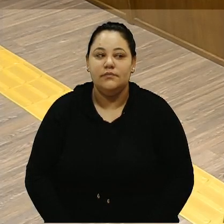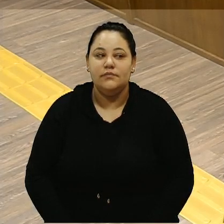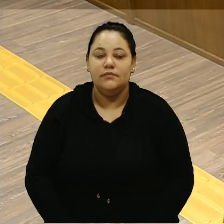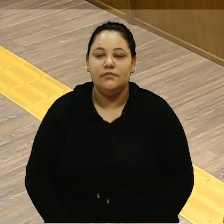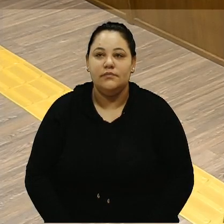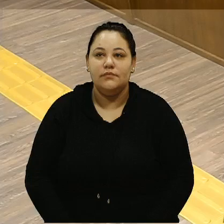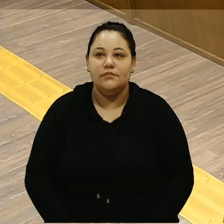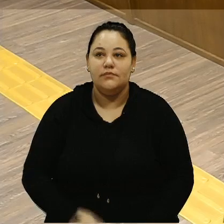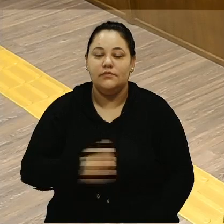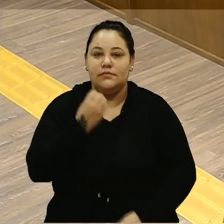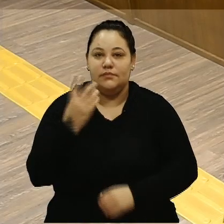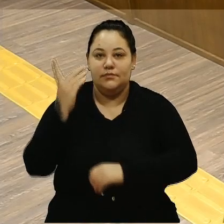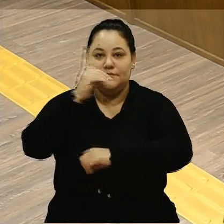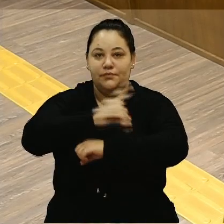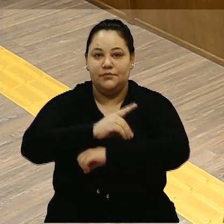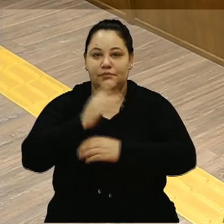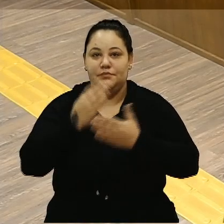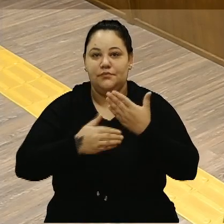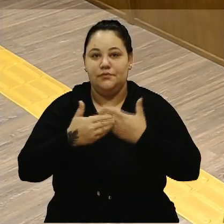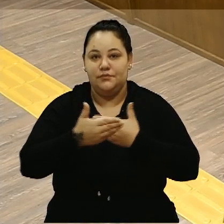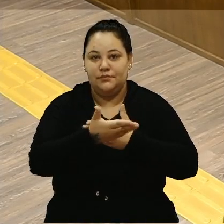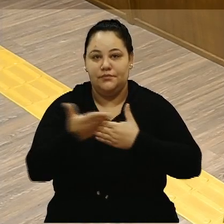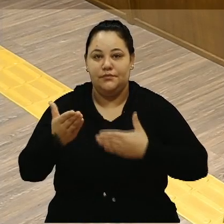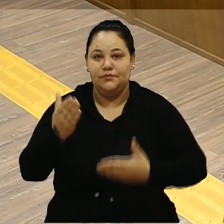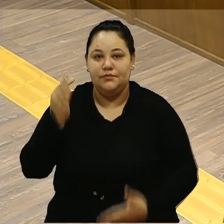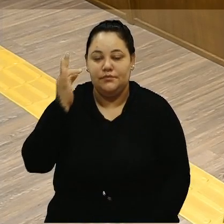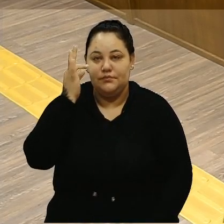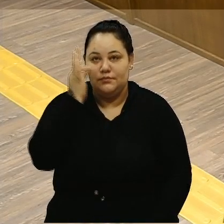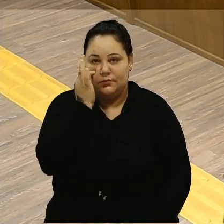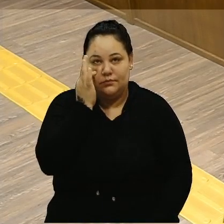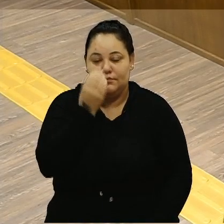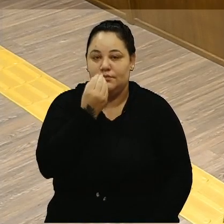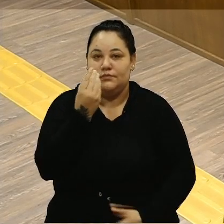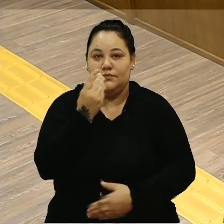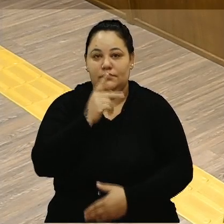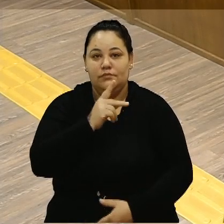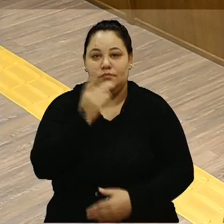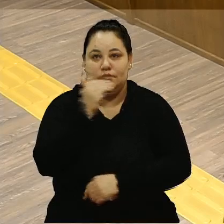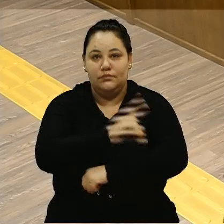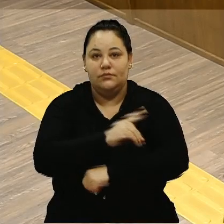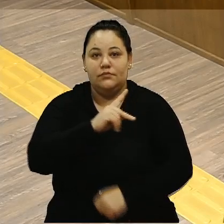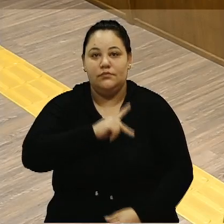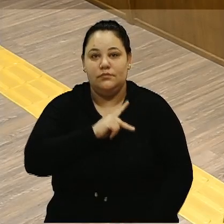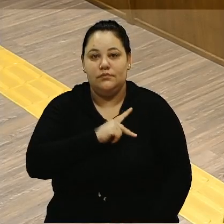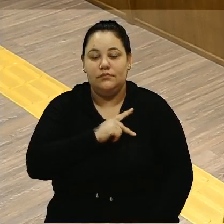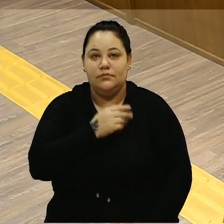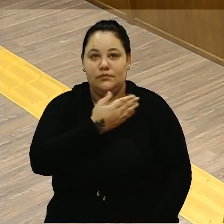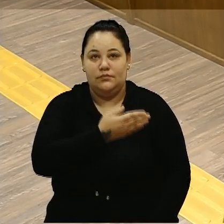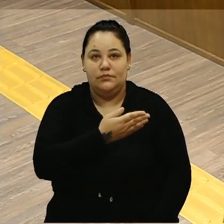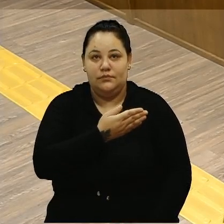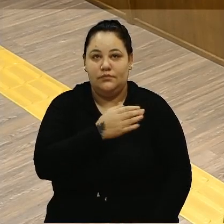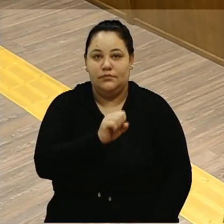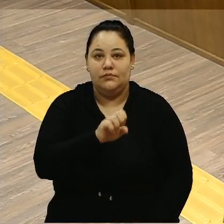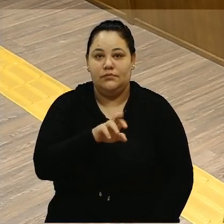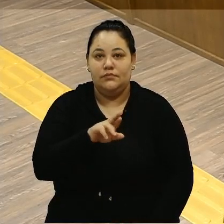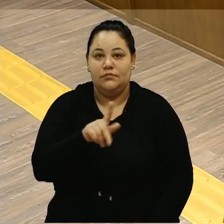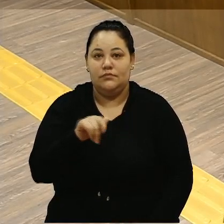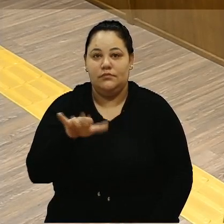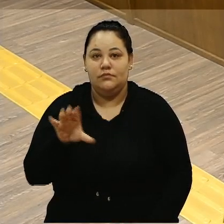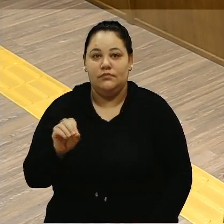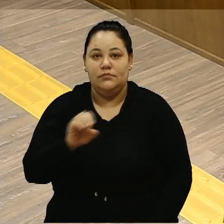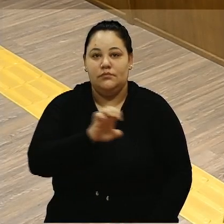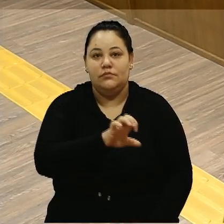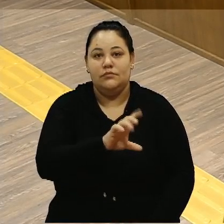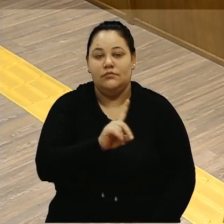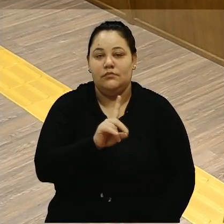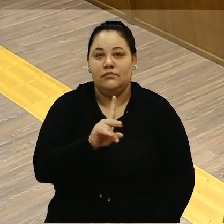Bom dia, senhores, senhoras. Bom dia, presidente Lucas, senhor Sérgio, senhor Eduardo, senhor Cristiano Grilo